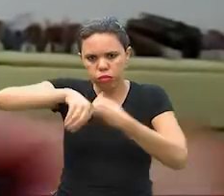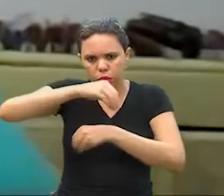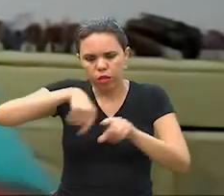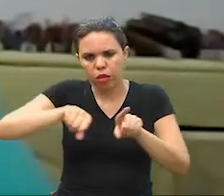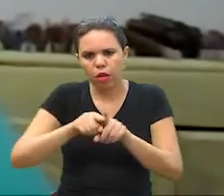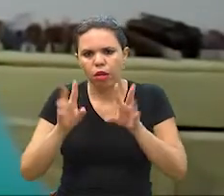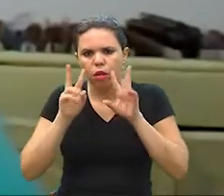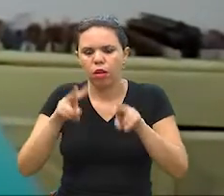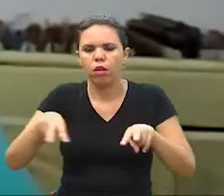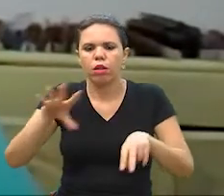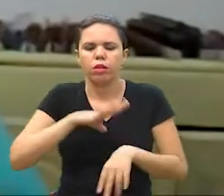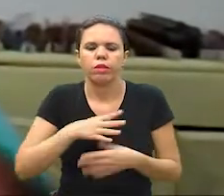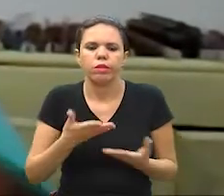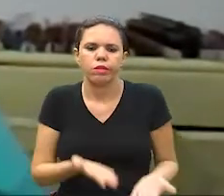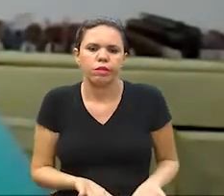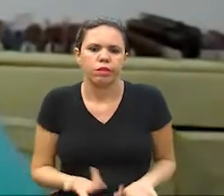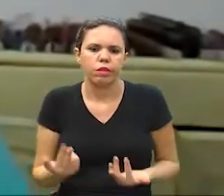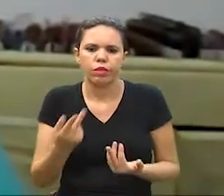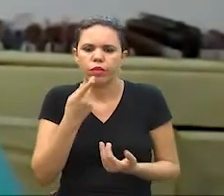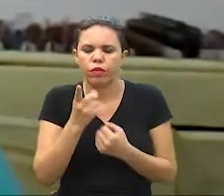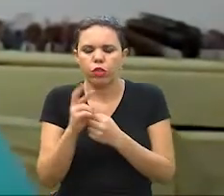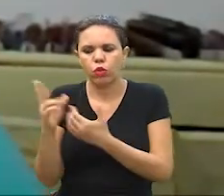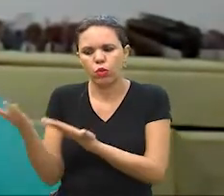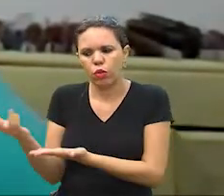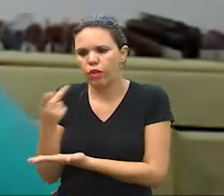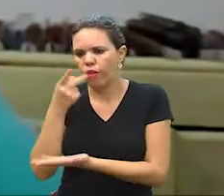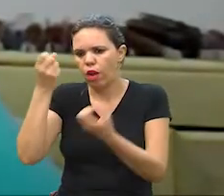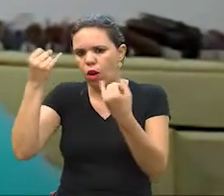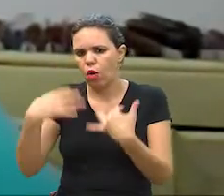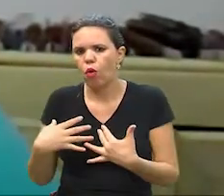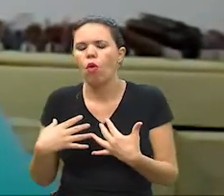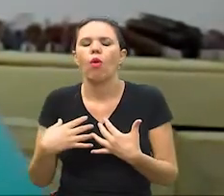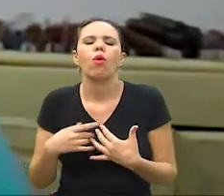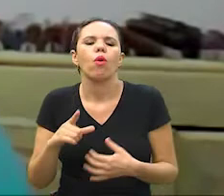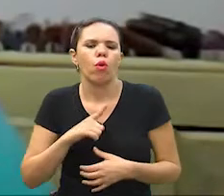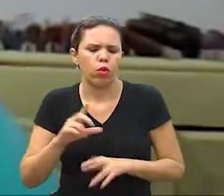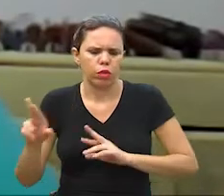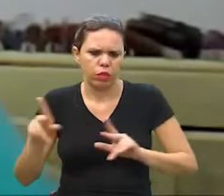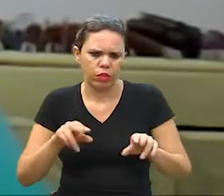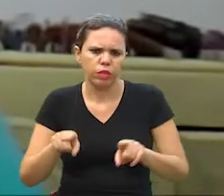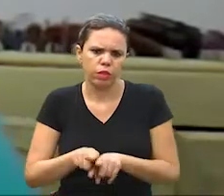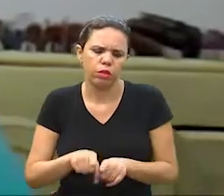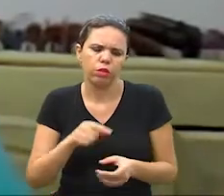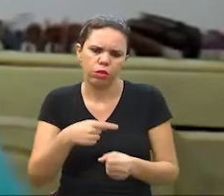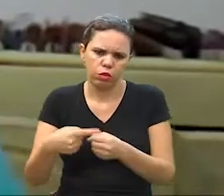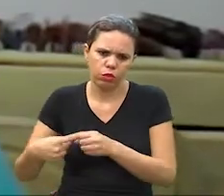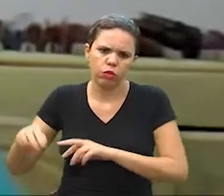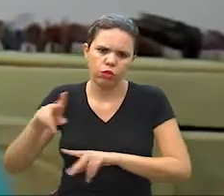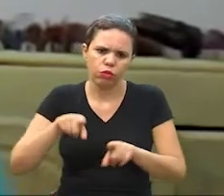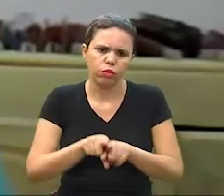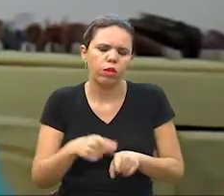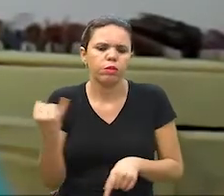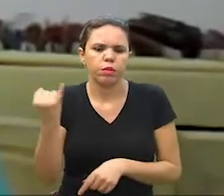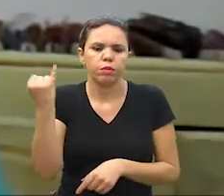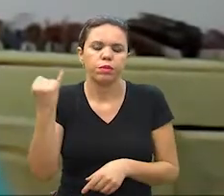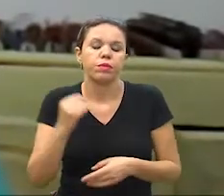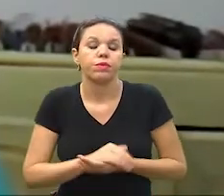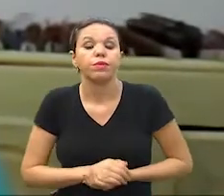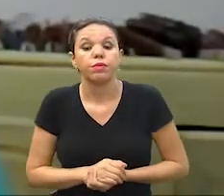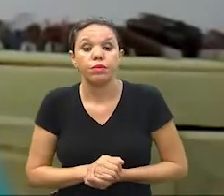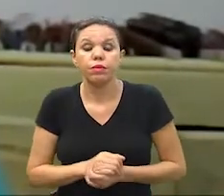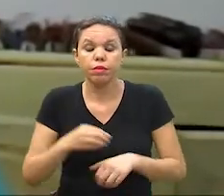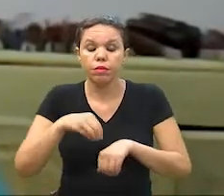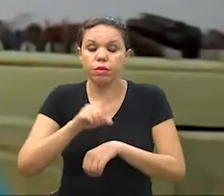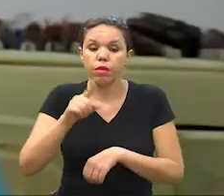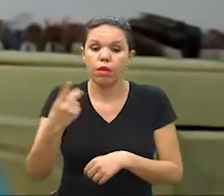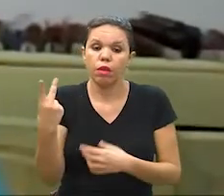é? Olhando para a cidade, como disse também a doutora Carmen, tem diferenciações regionais, entende? Que é importante